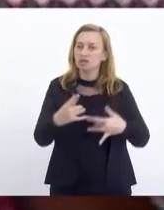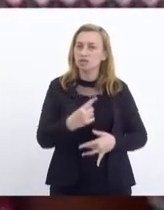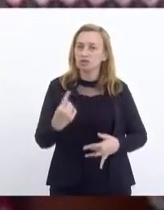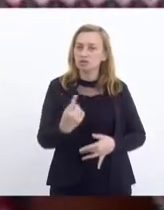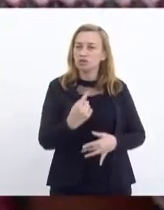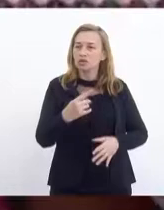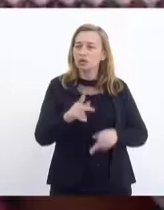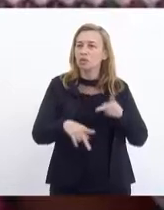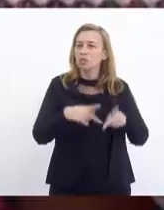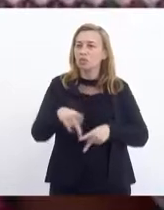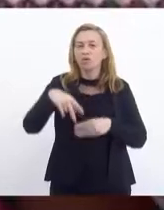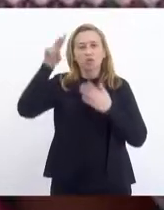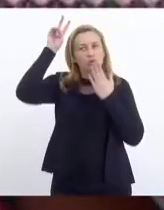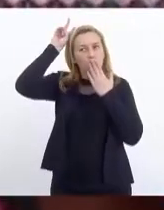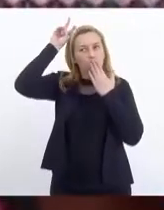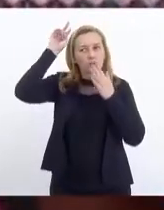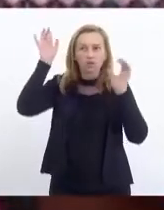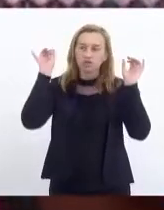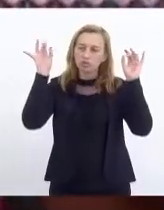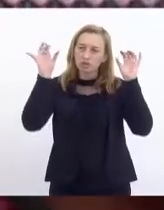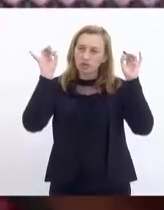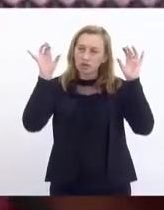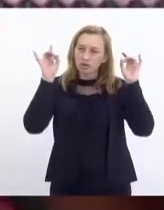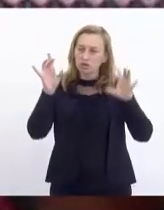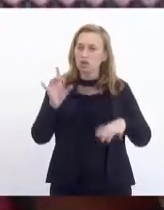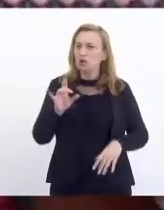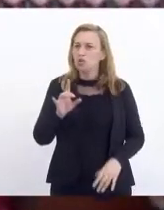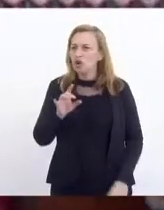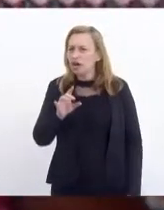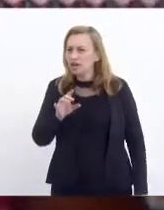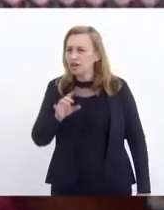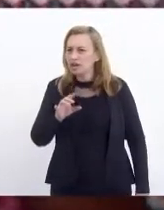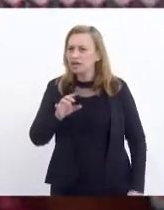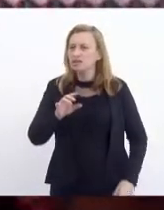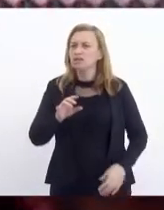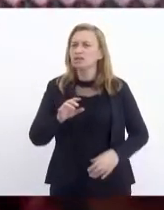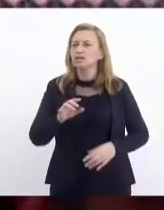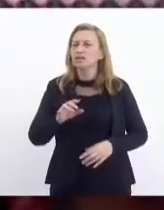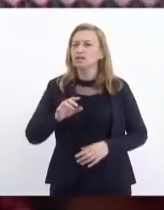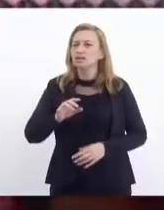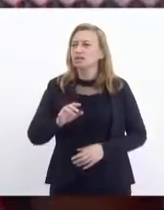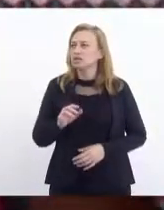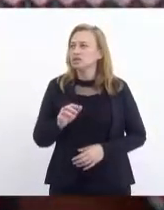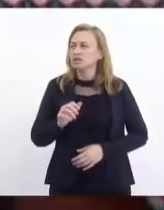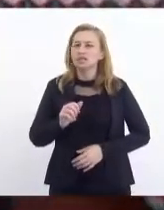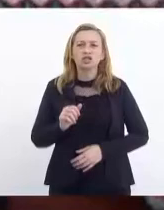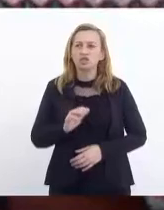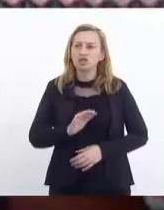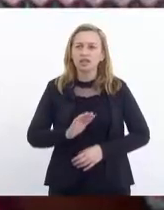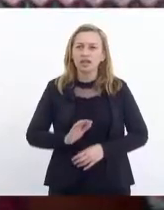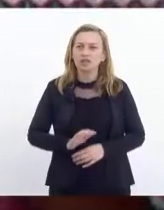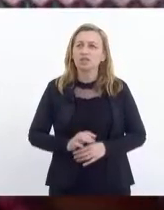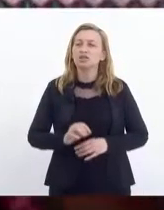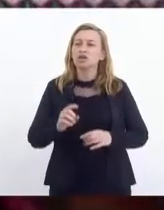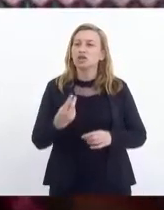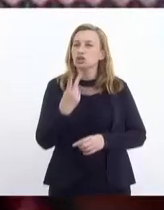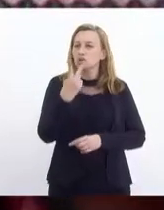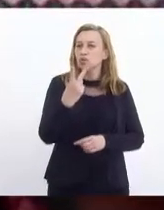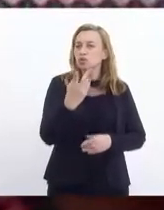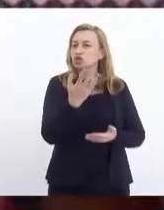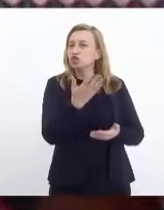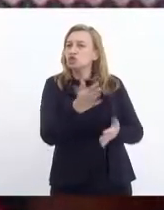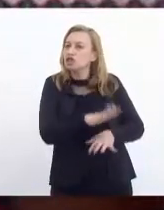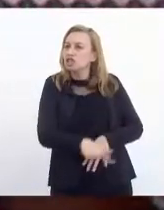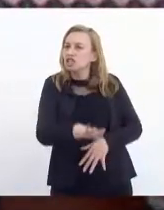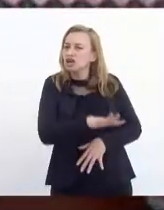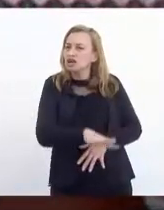povos indígenas, especialmente aos Yanomamis, que tiveram duas crianças mortas sugadas por máquinas